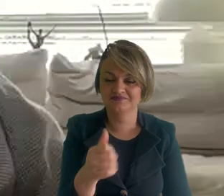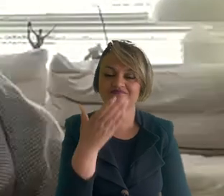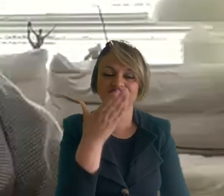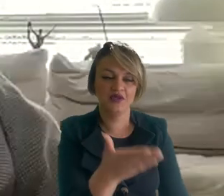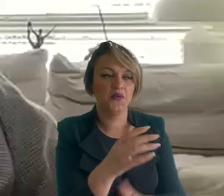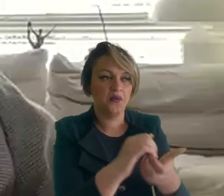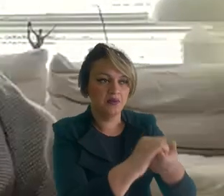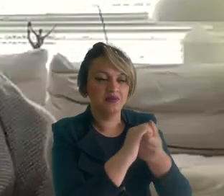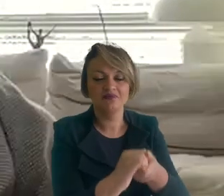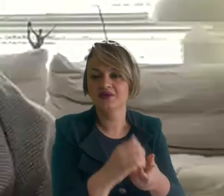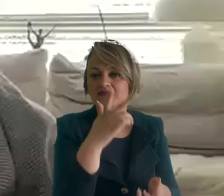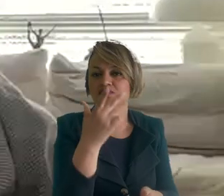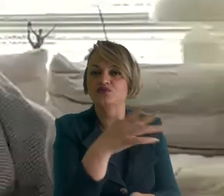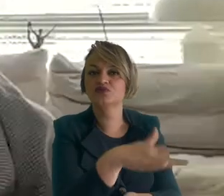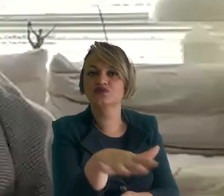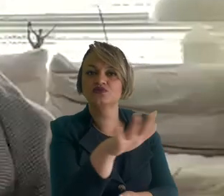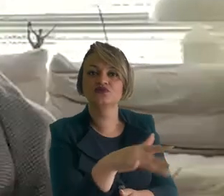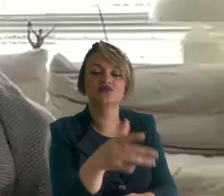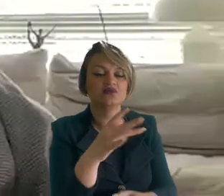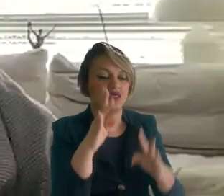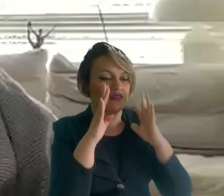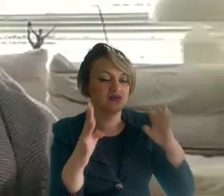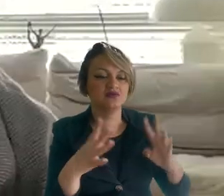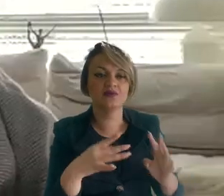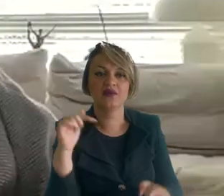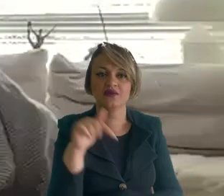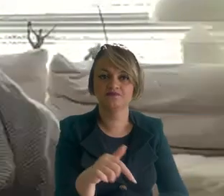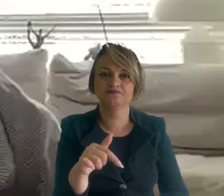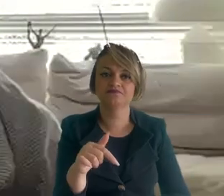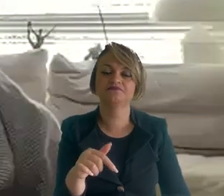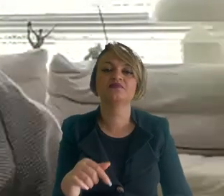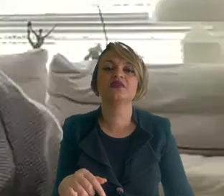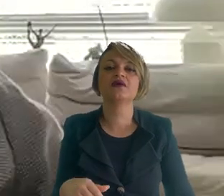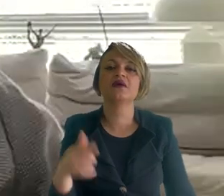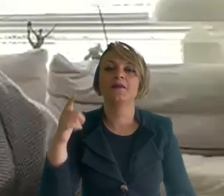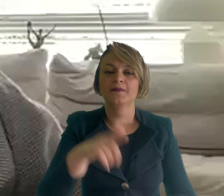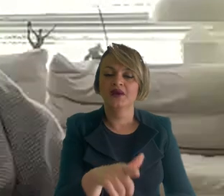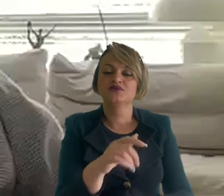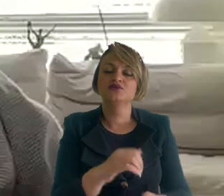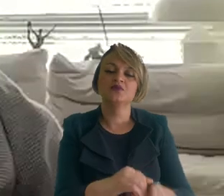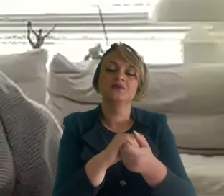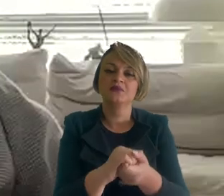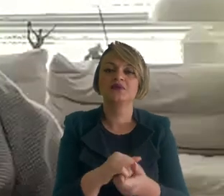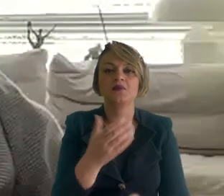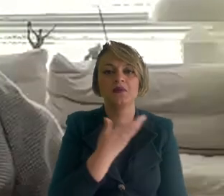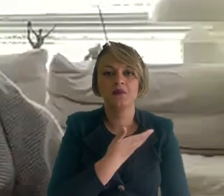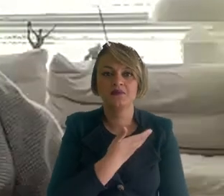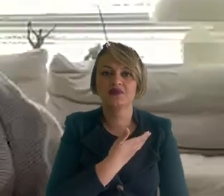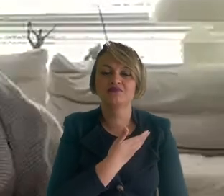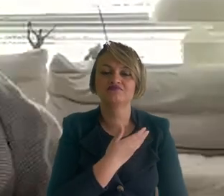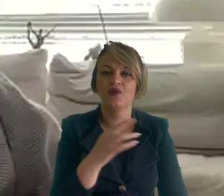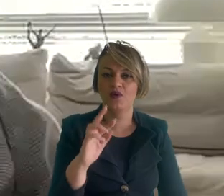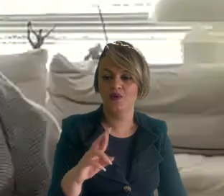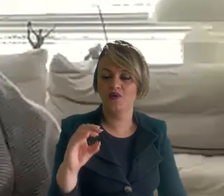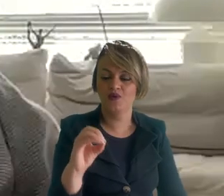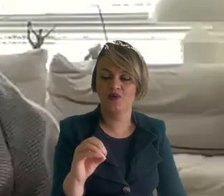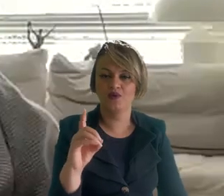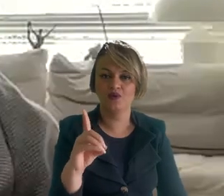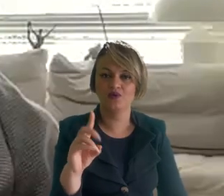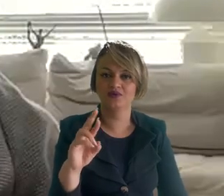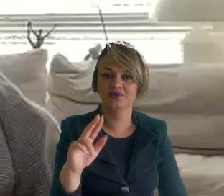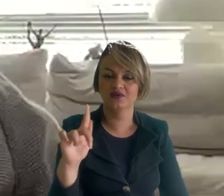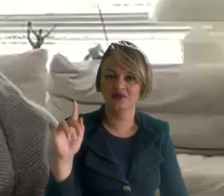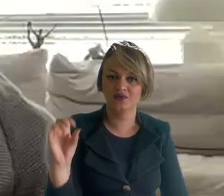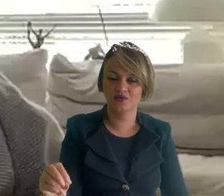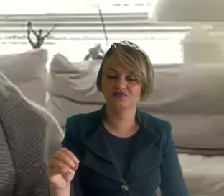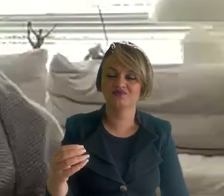eu Saúdo todos aqueles que nos ouvem Saúdo Também meu querido amigo professor Rodrigo Sampaio que está